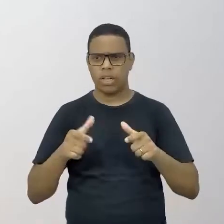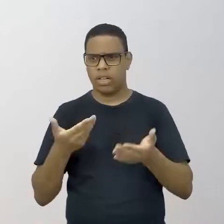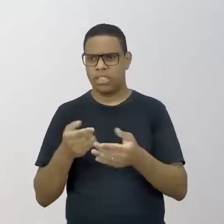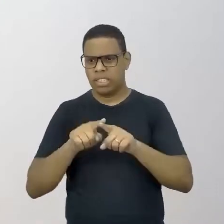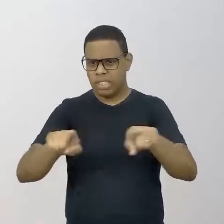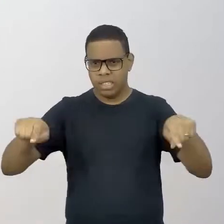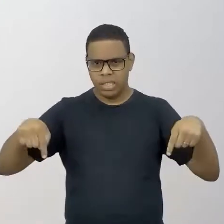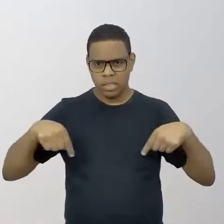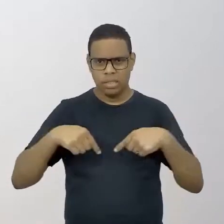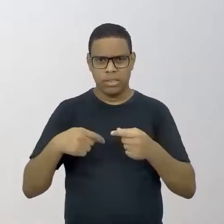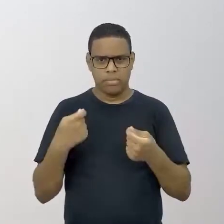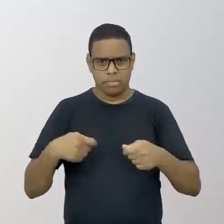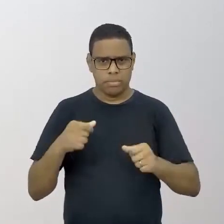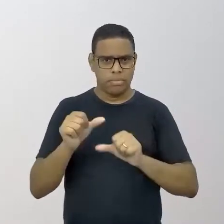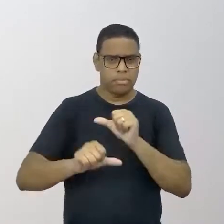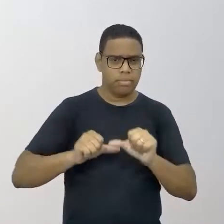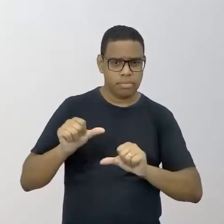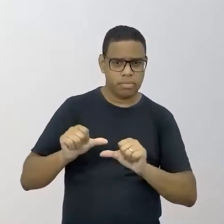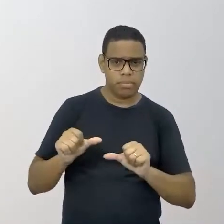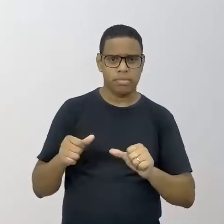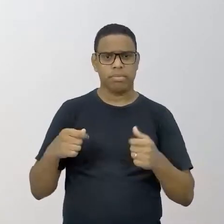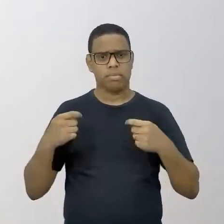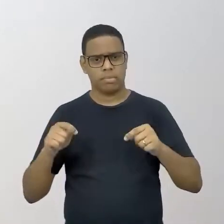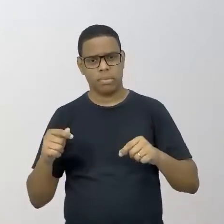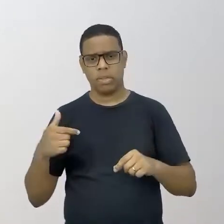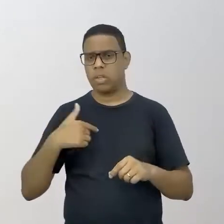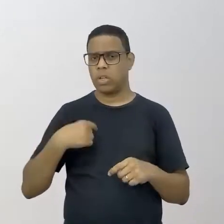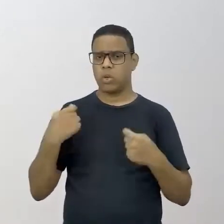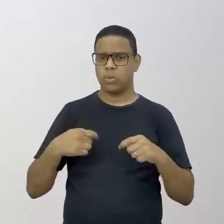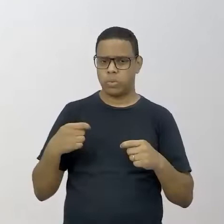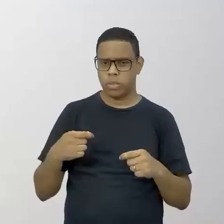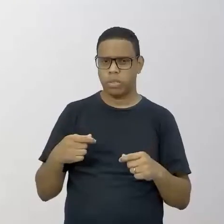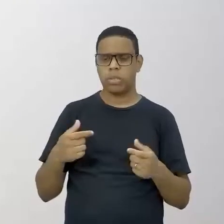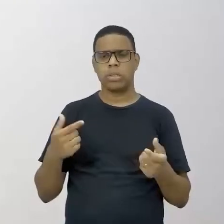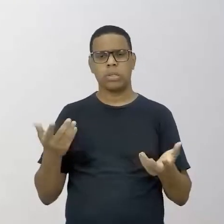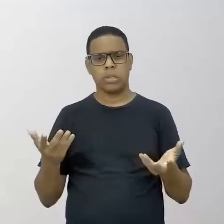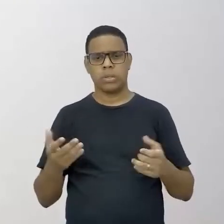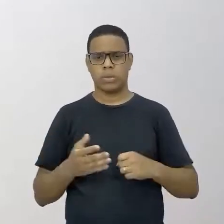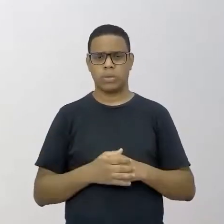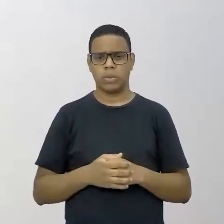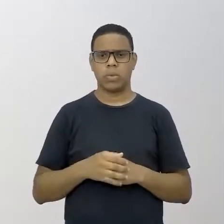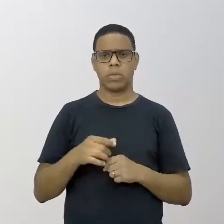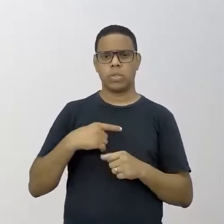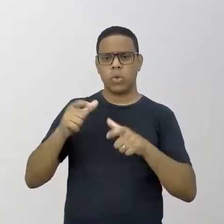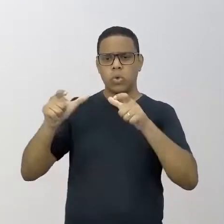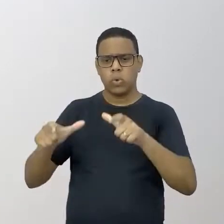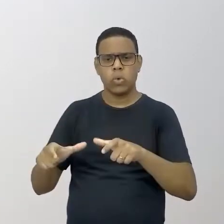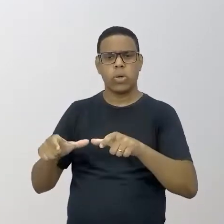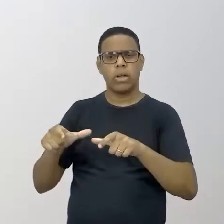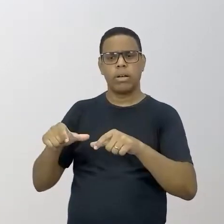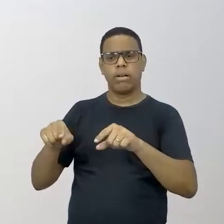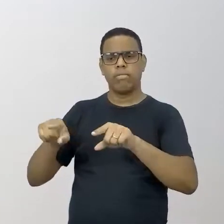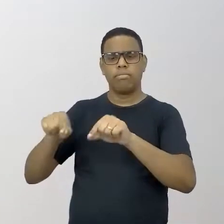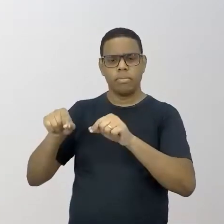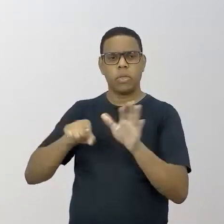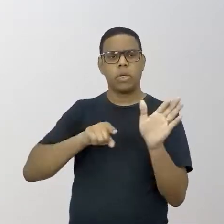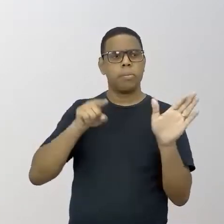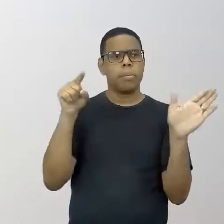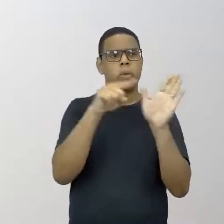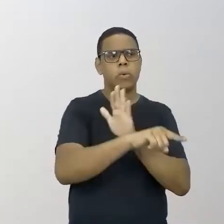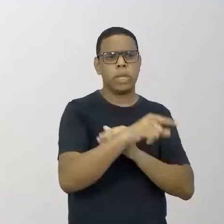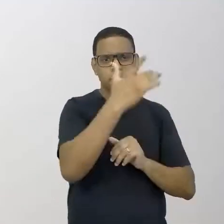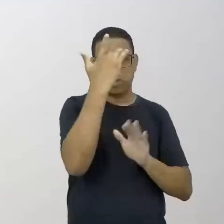na sala? Será que eu preciso reservar algum espaço? Eu preciso consultar alguém